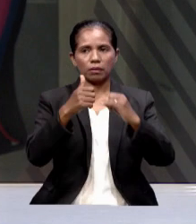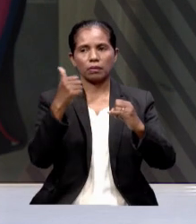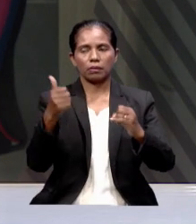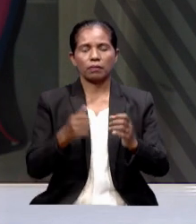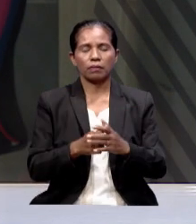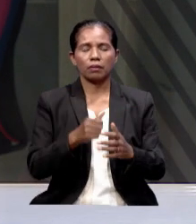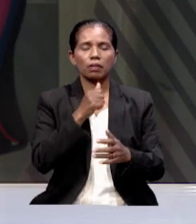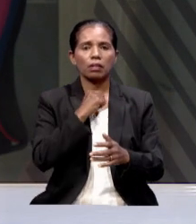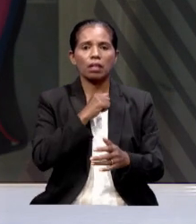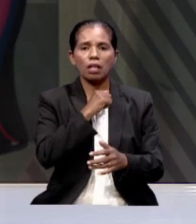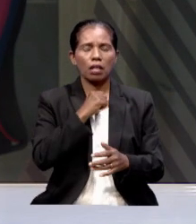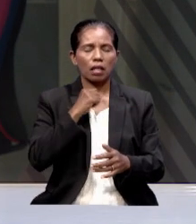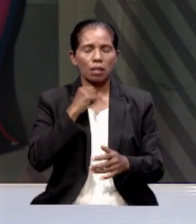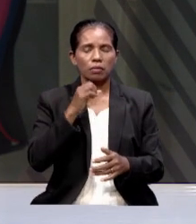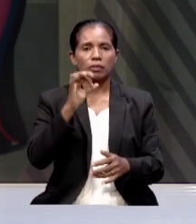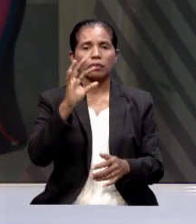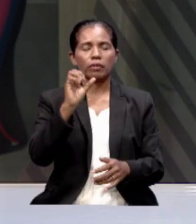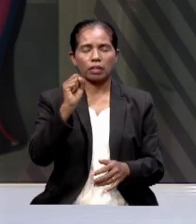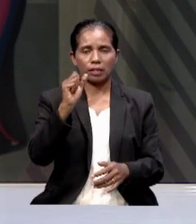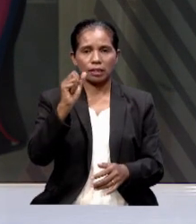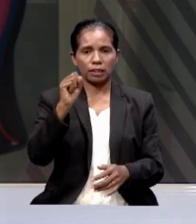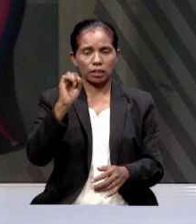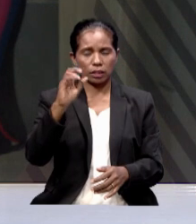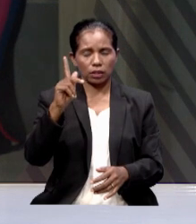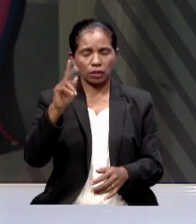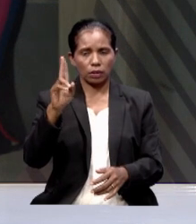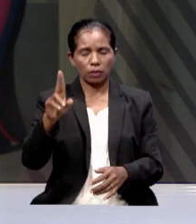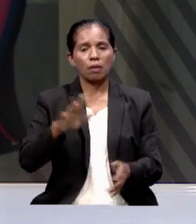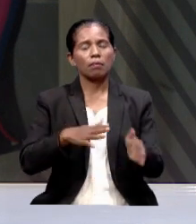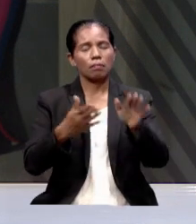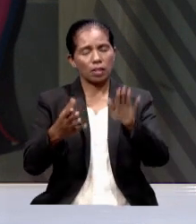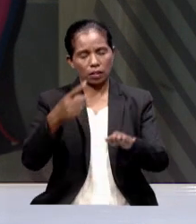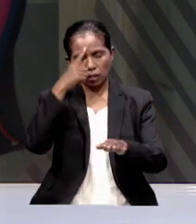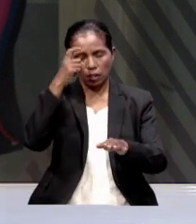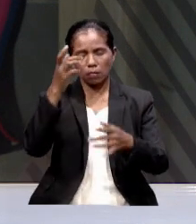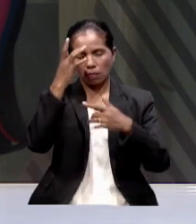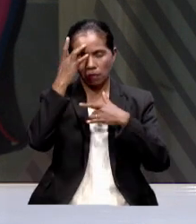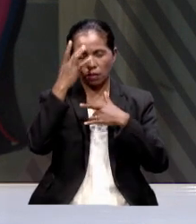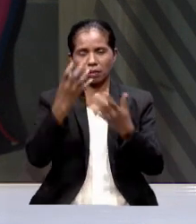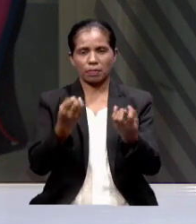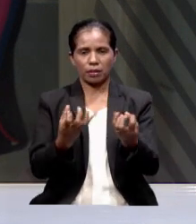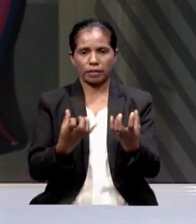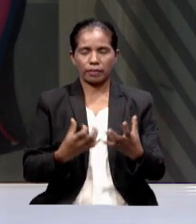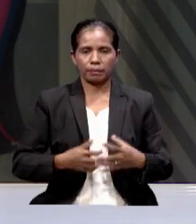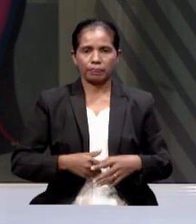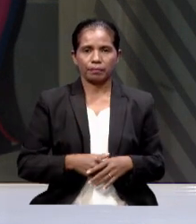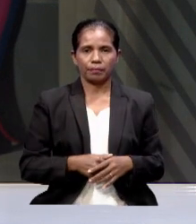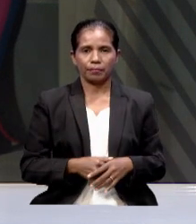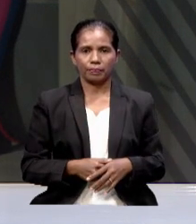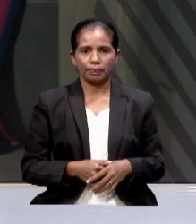Amo Francisco Tavares dos Reis Acotuís, Tamba sofre moras complicação.